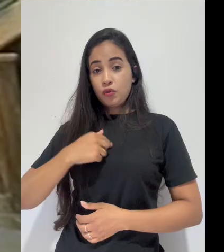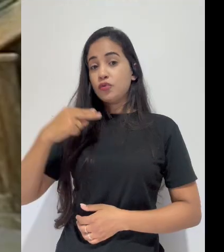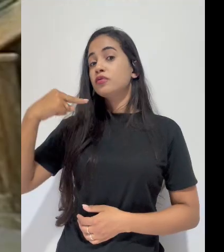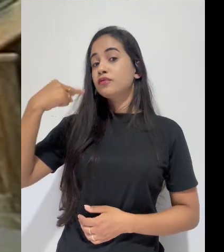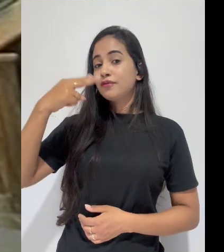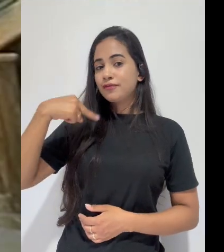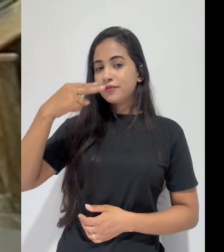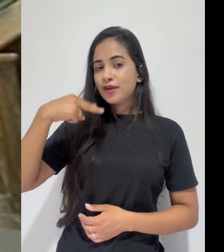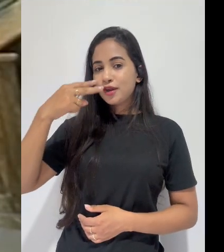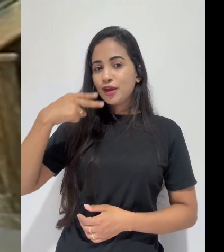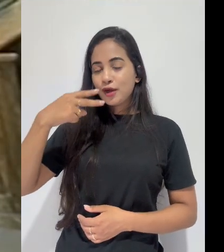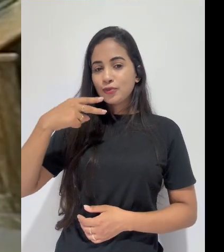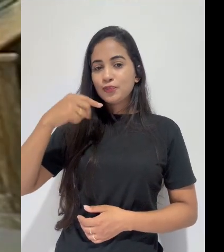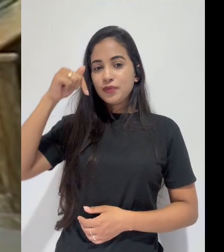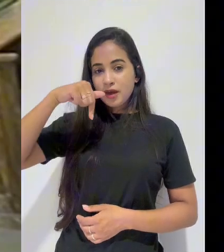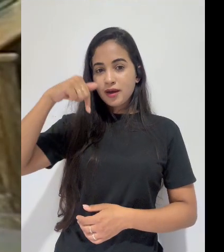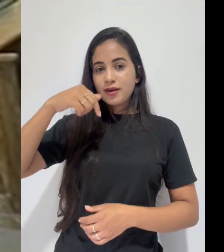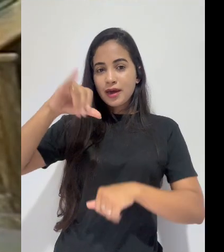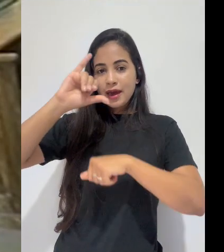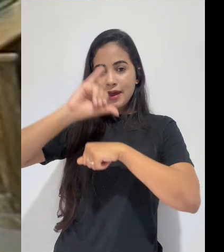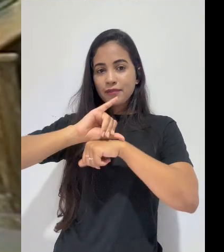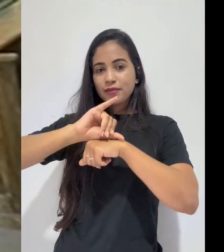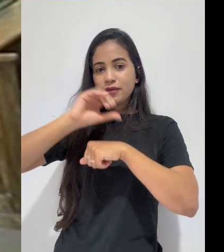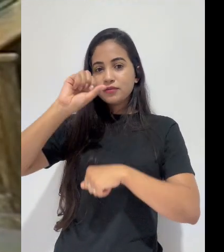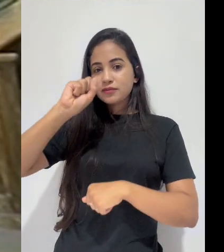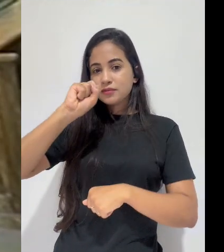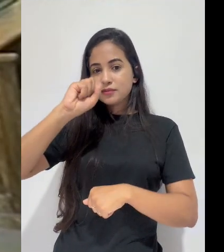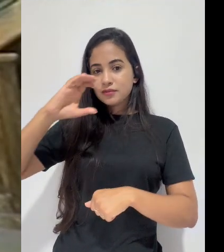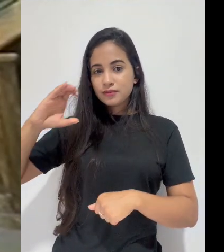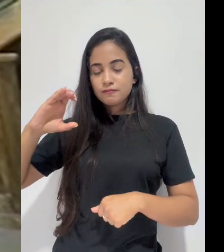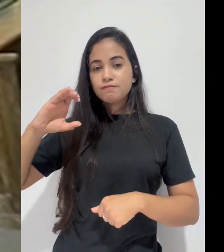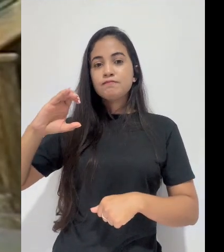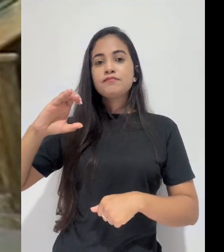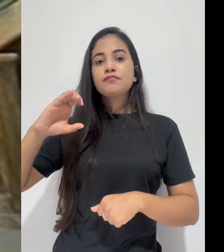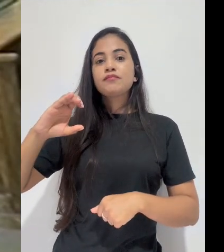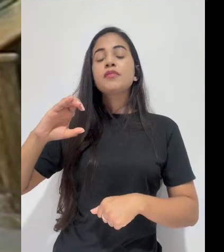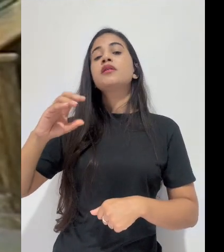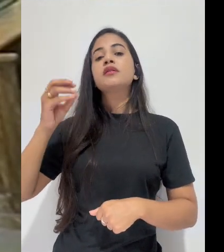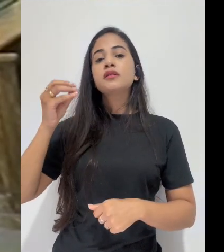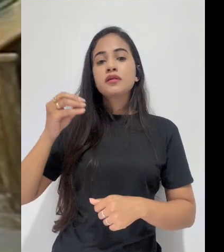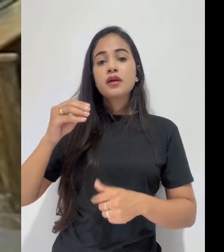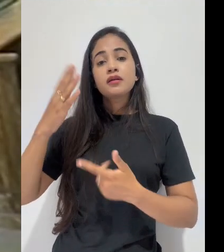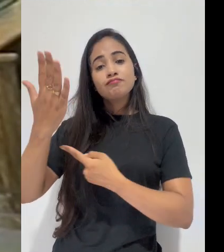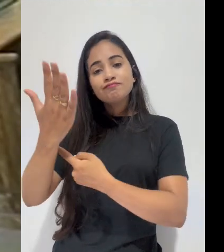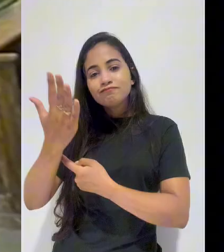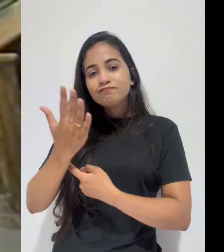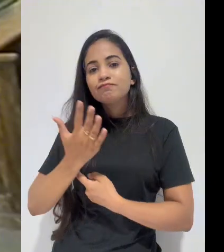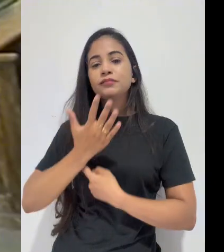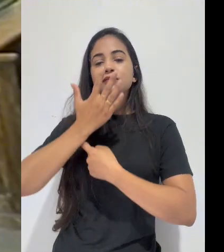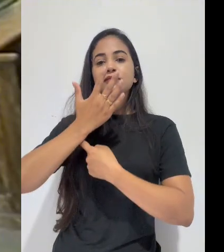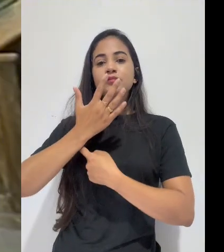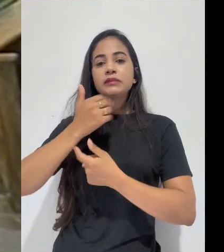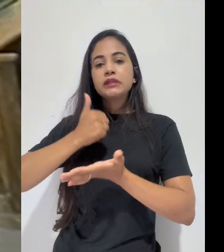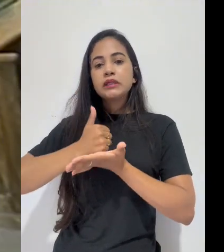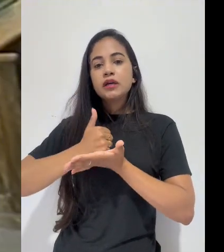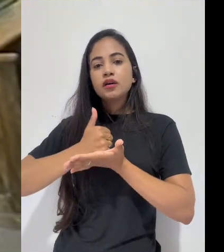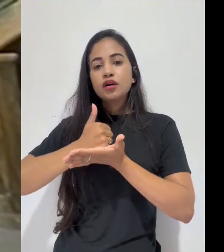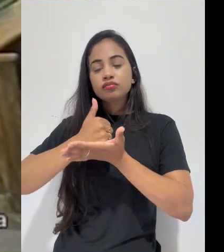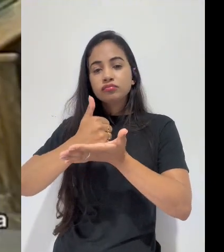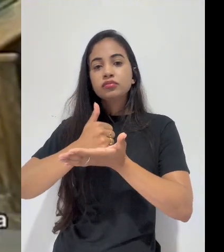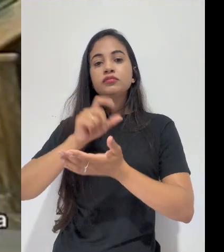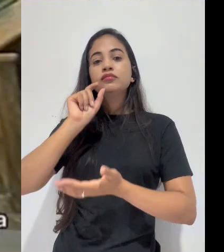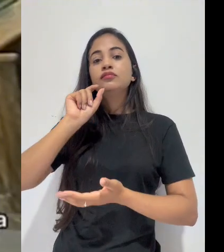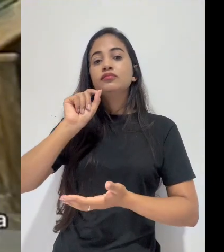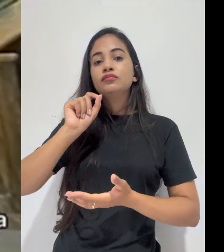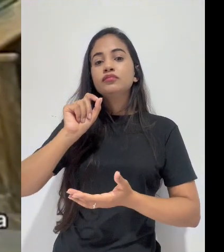vereador eleito na capital de Santa Catarina, para que, a partir daí, nós tivéssemos a contribuição em auxiliar